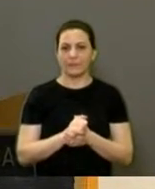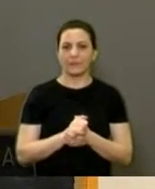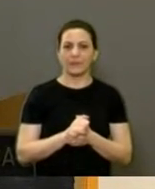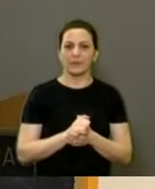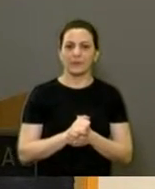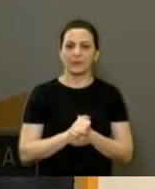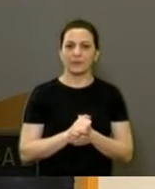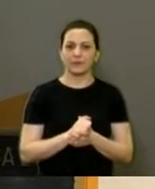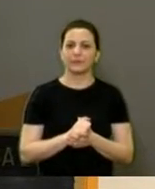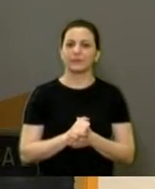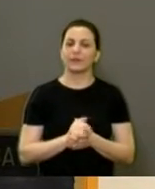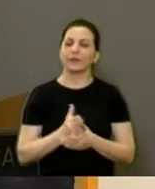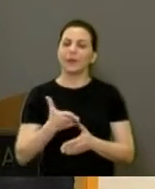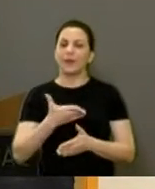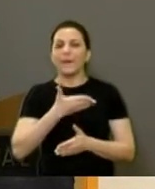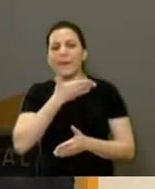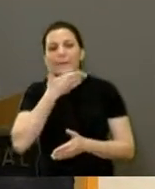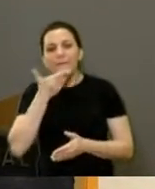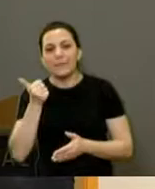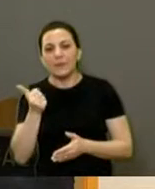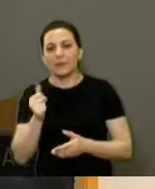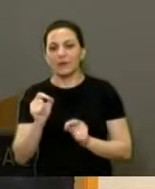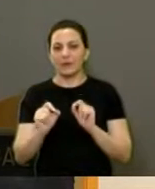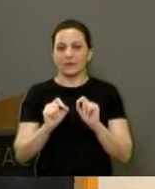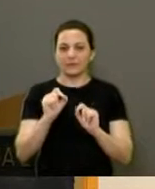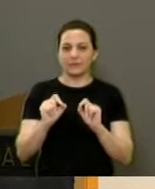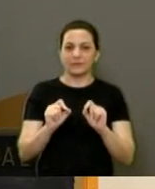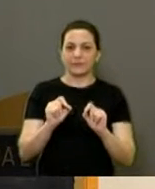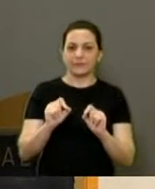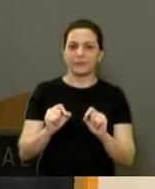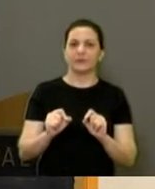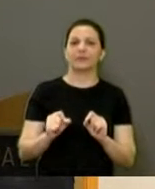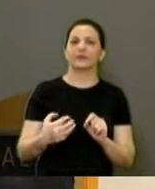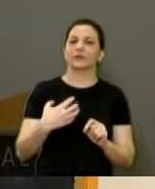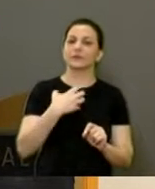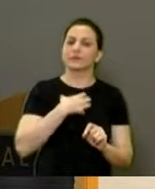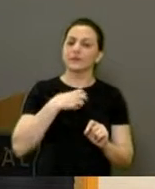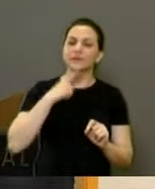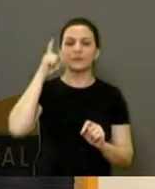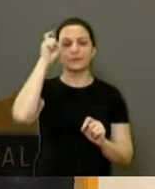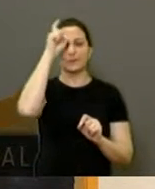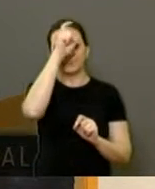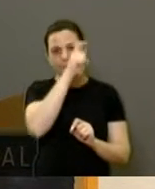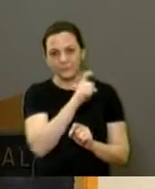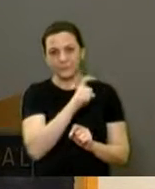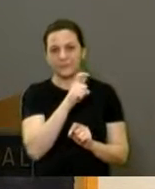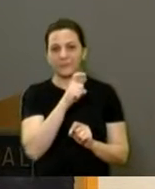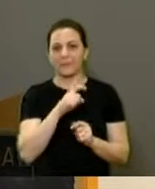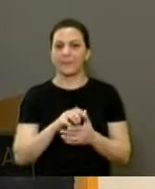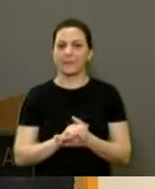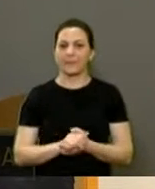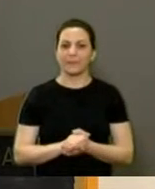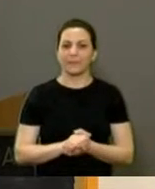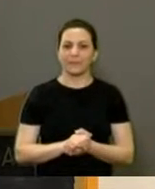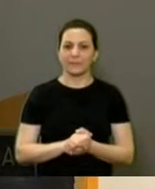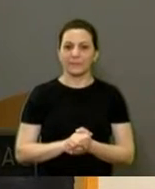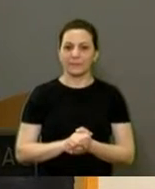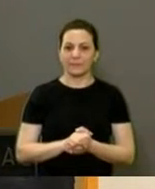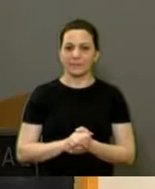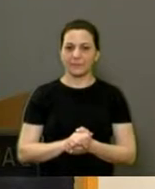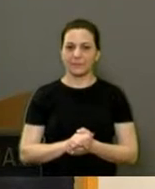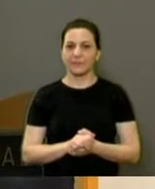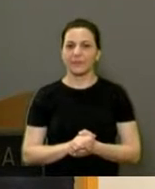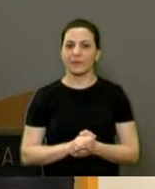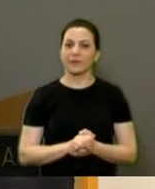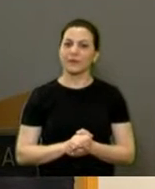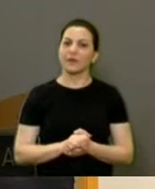de melhorar, e principalmente num país quando você entra numa situação difícil, e o Dia dos Pais em